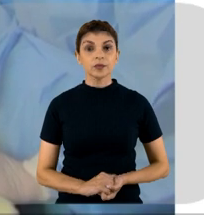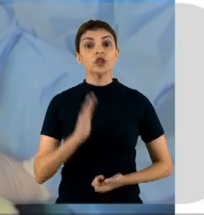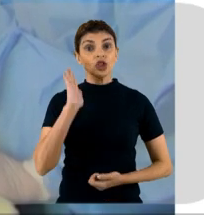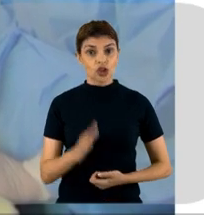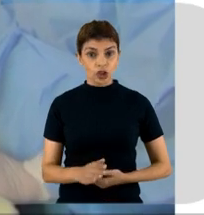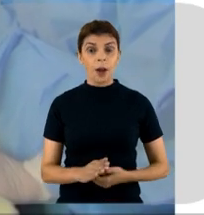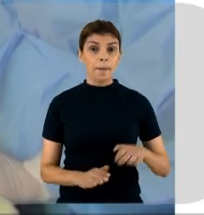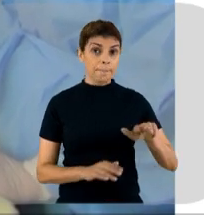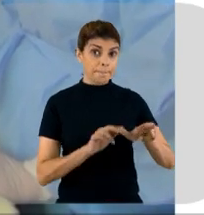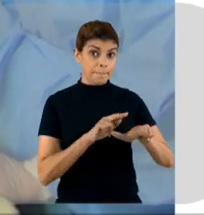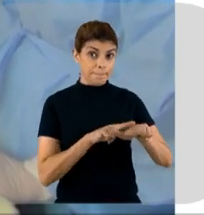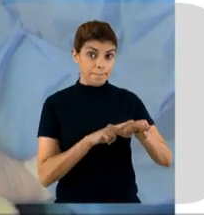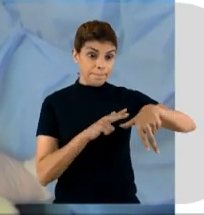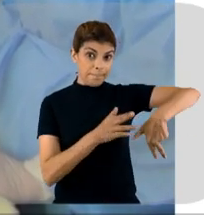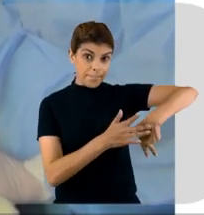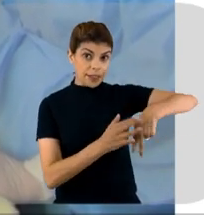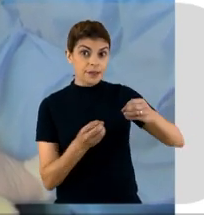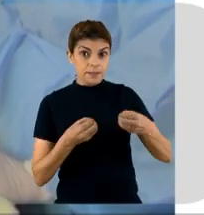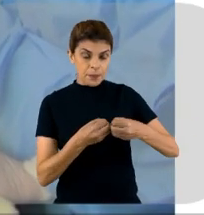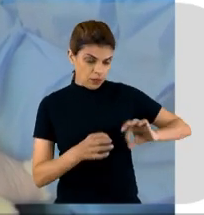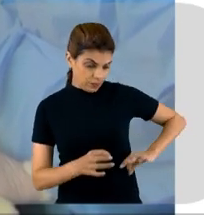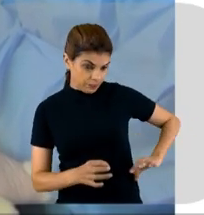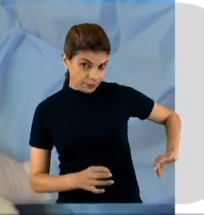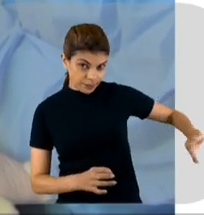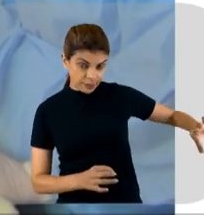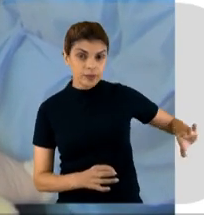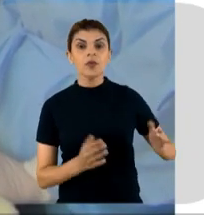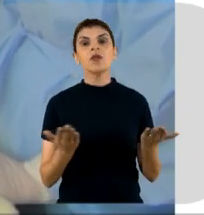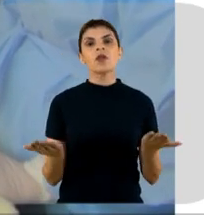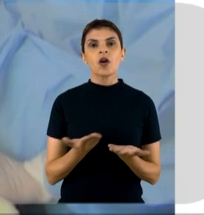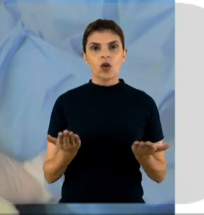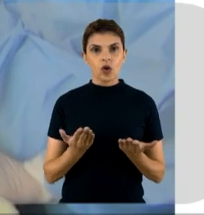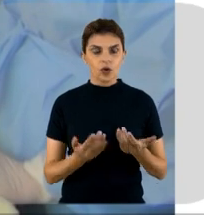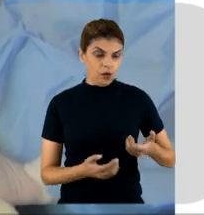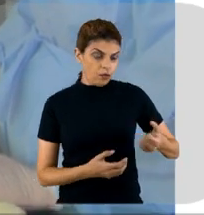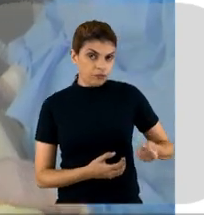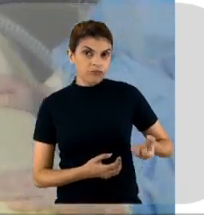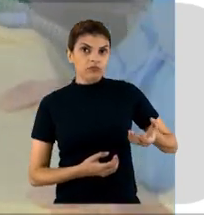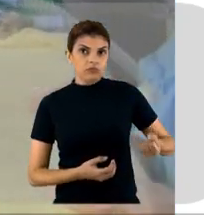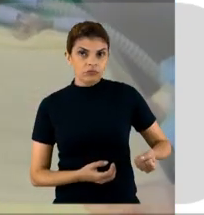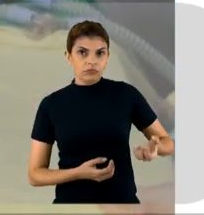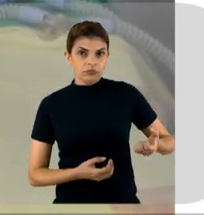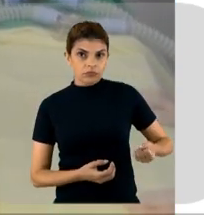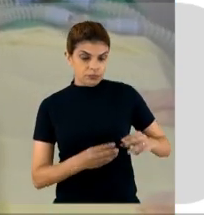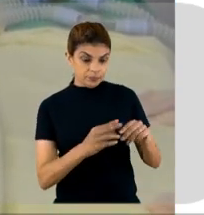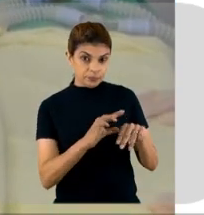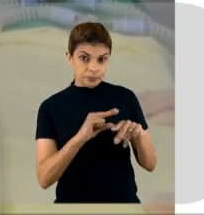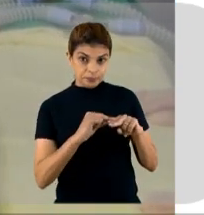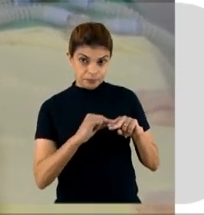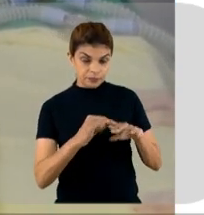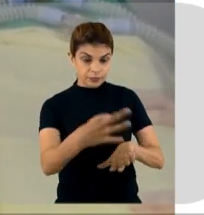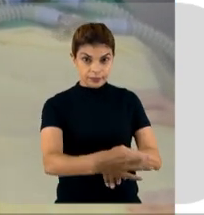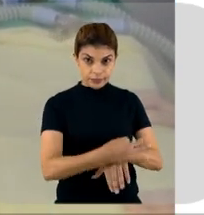Após aproximar o paciente para o lado do dreno, nós então devemos proceder com o clampeamento do dreno,